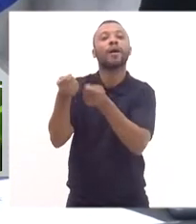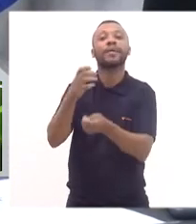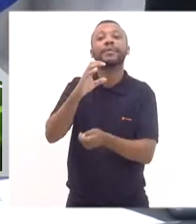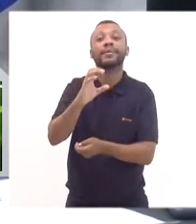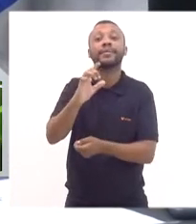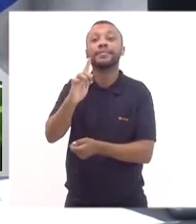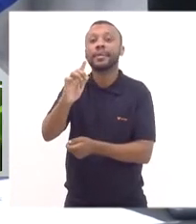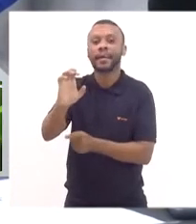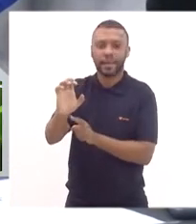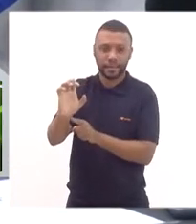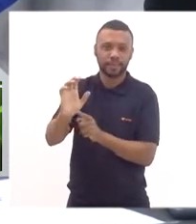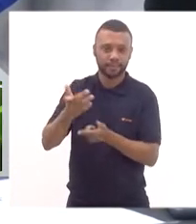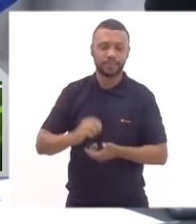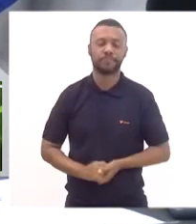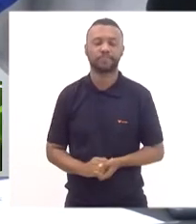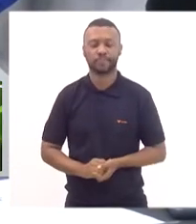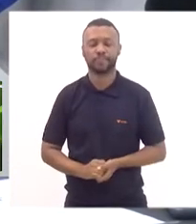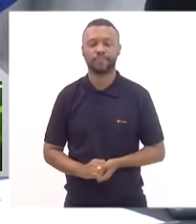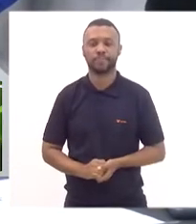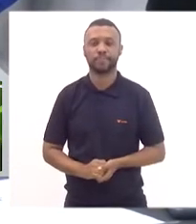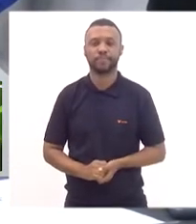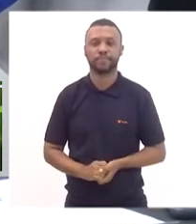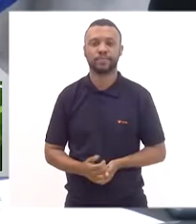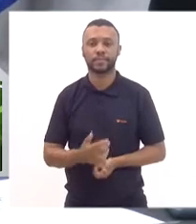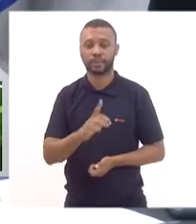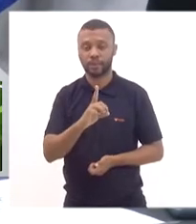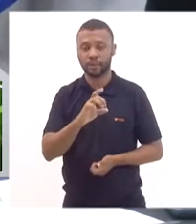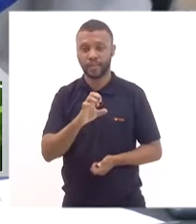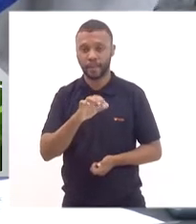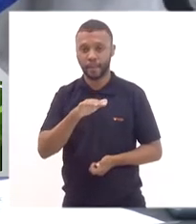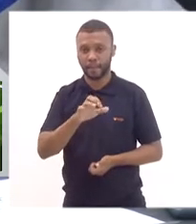auditor do Estado. E o Demétrio Fará,